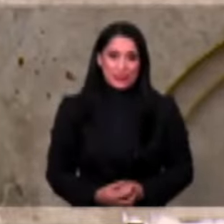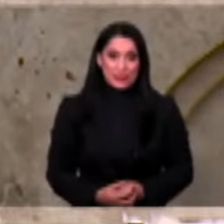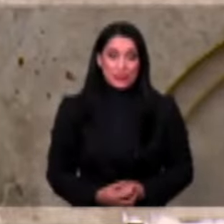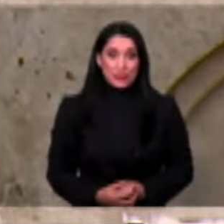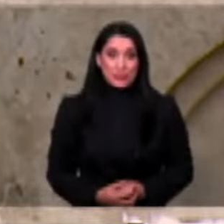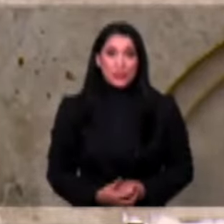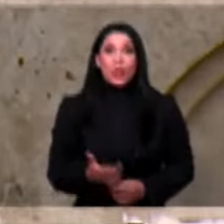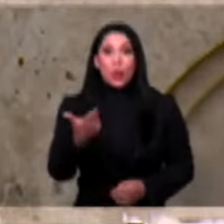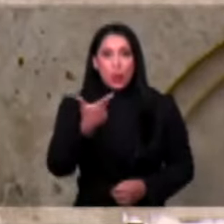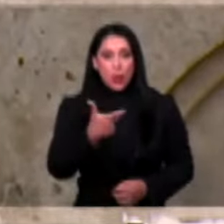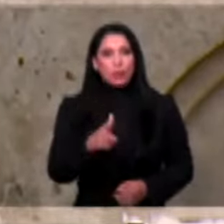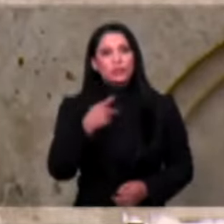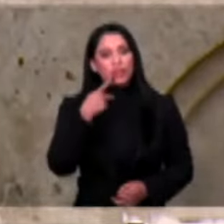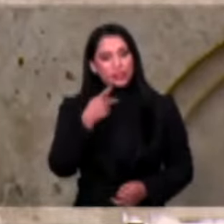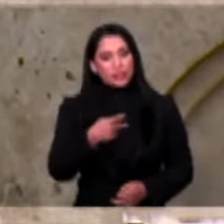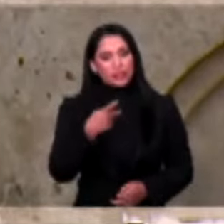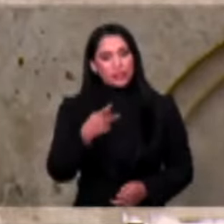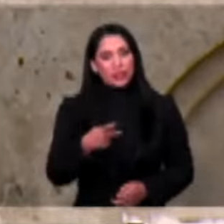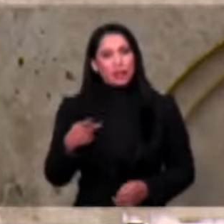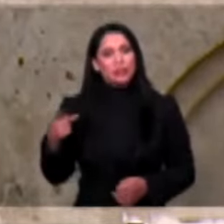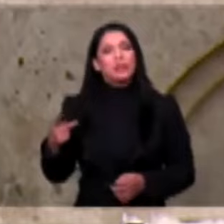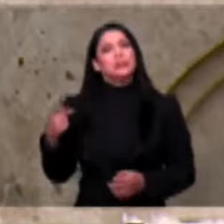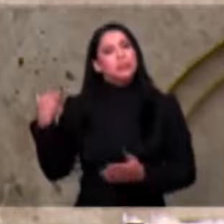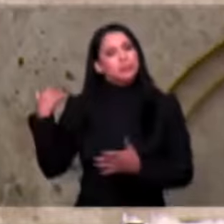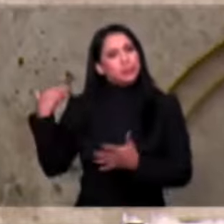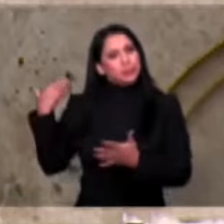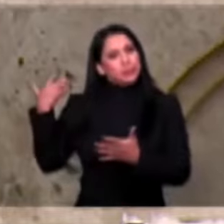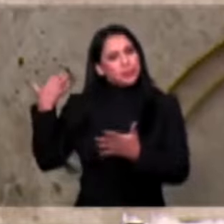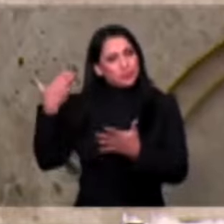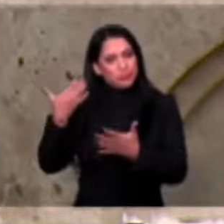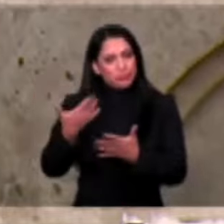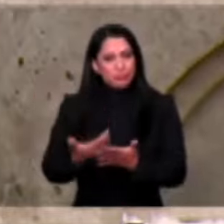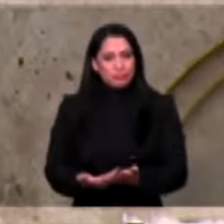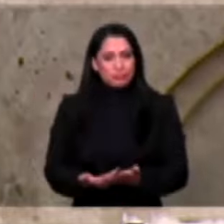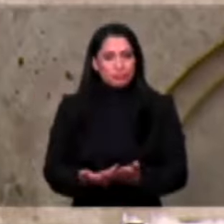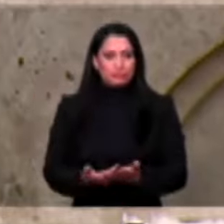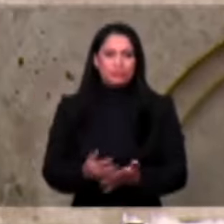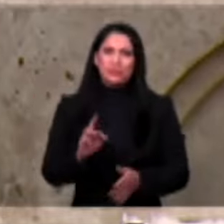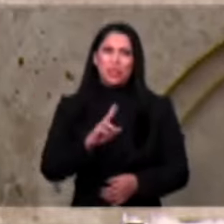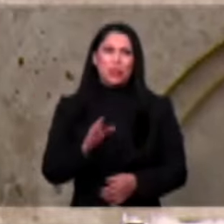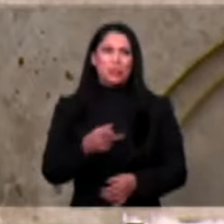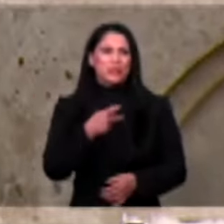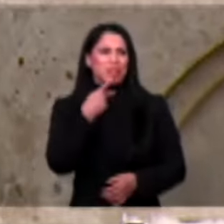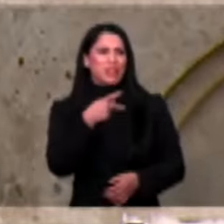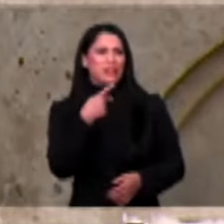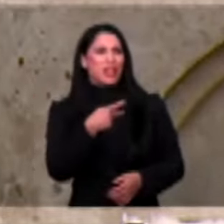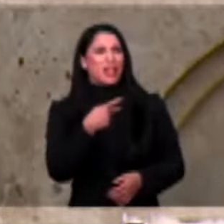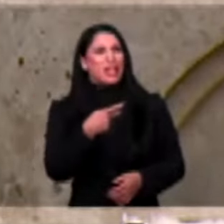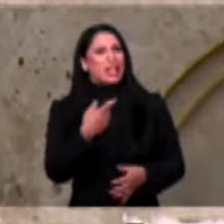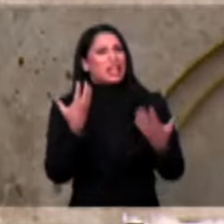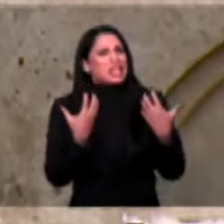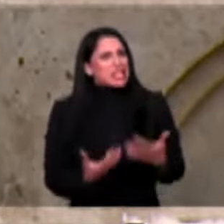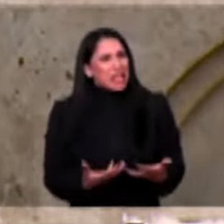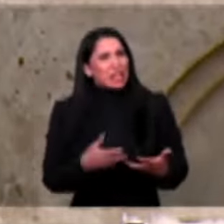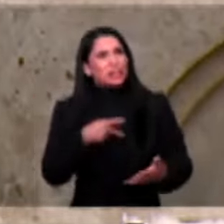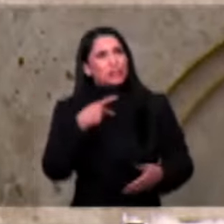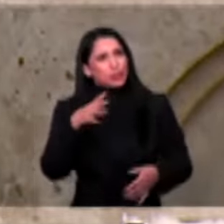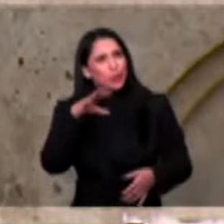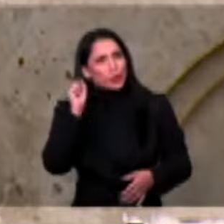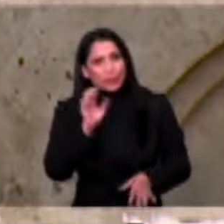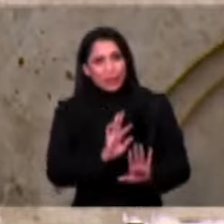Volto a referir minha trajetória, contudo, não para cansá-los, mas para